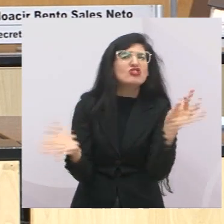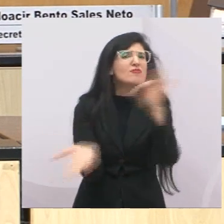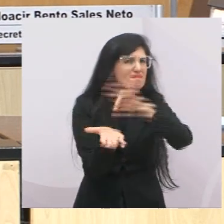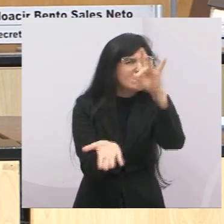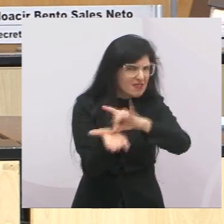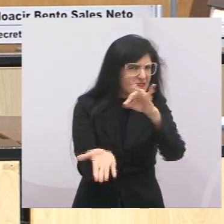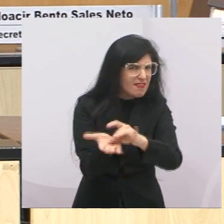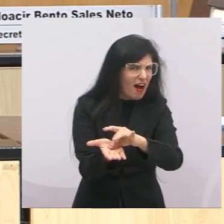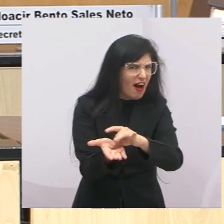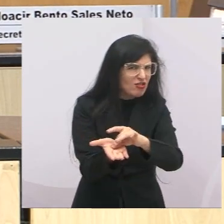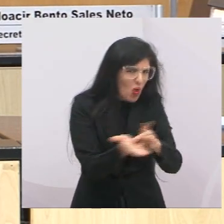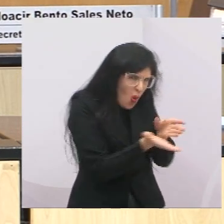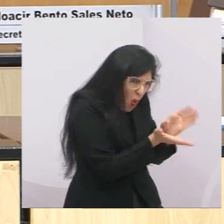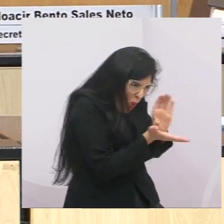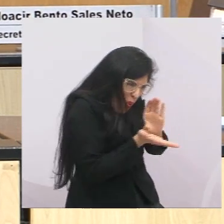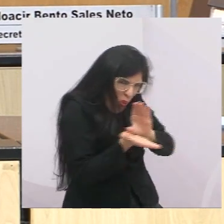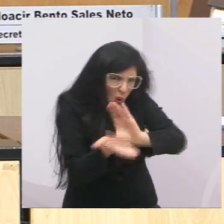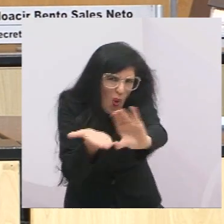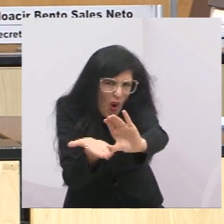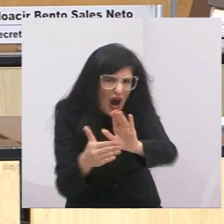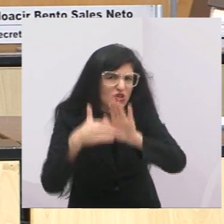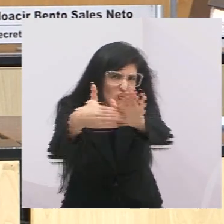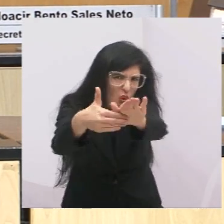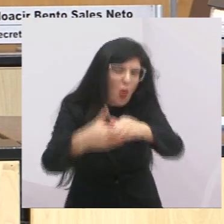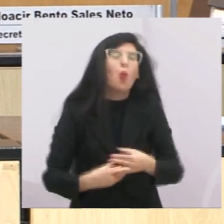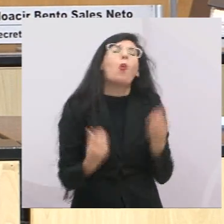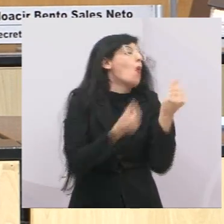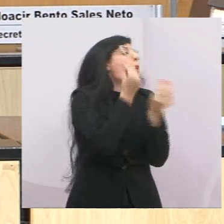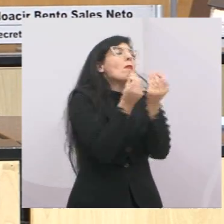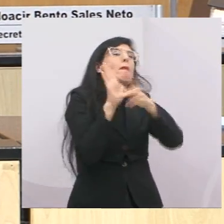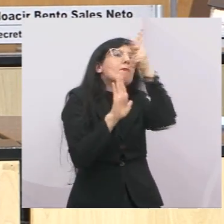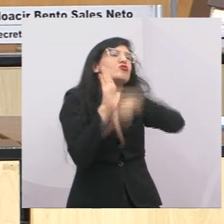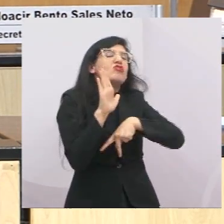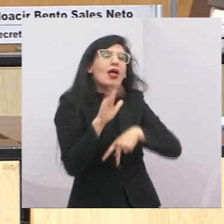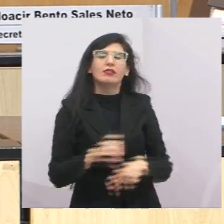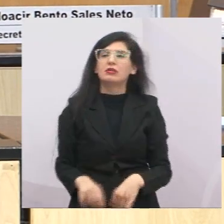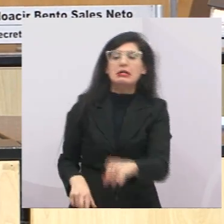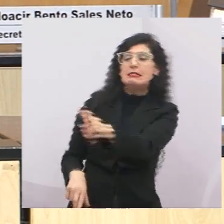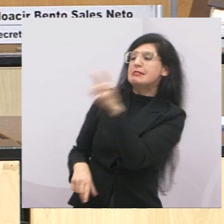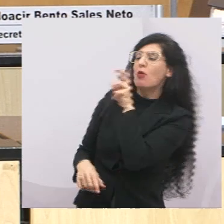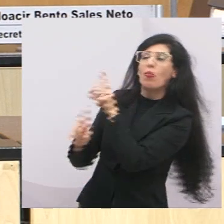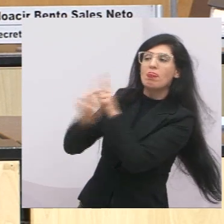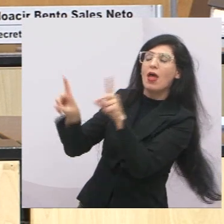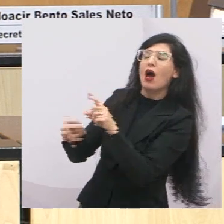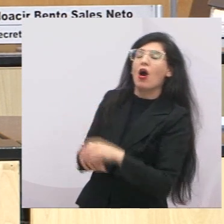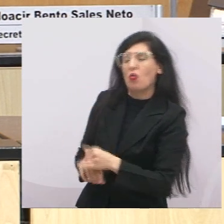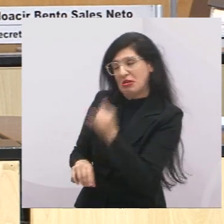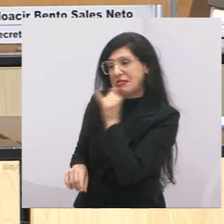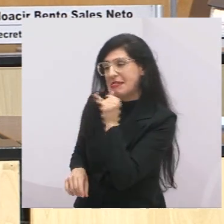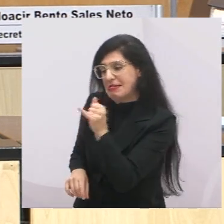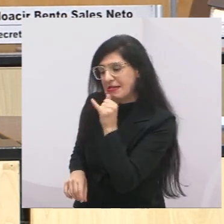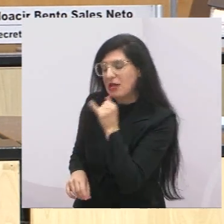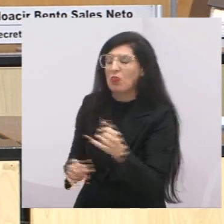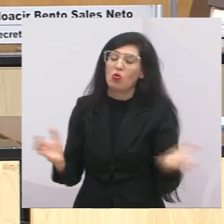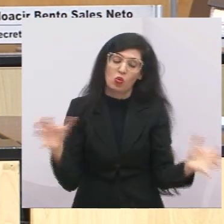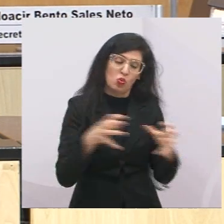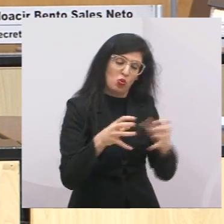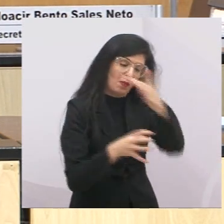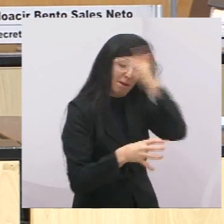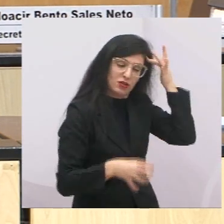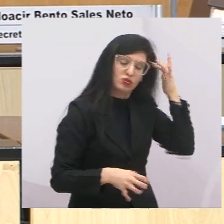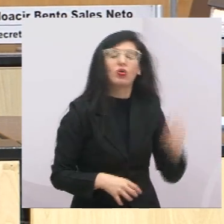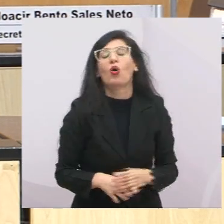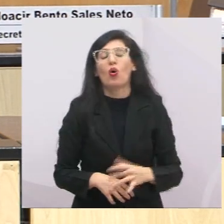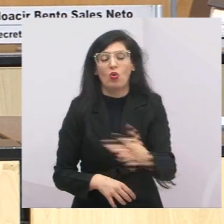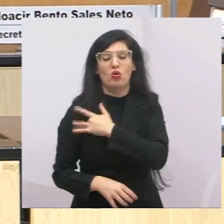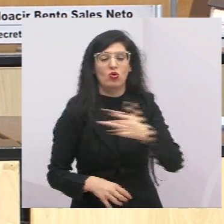verba? Se sim, como se encontra o andamento deste projeto? Caso negativo, diante da presença dos gestores da saúde, na audiência realizada em 6 de